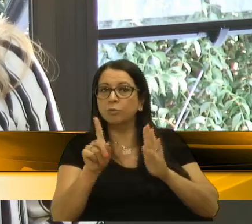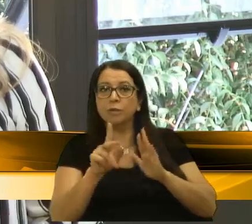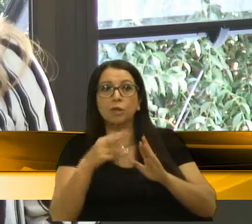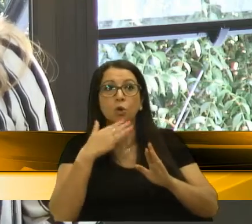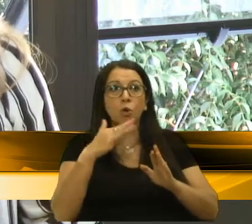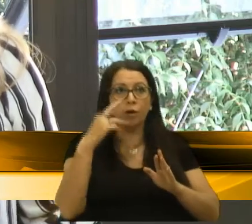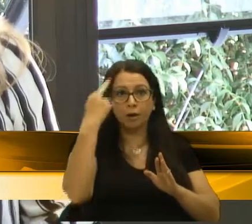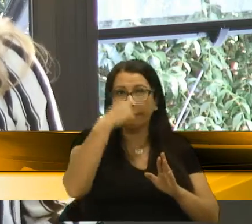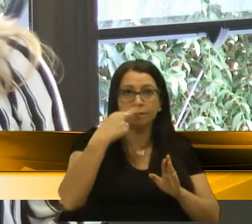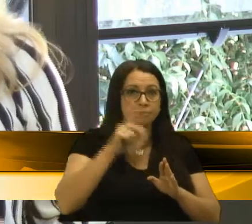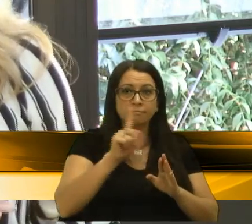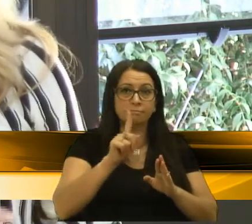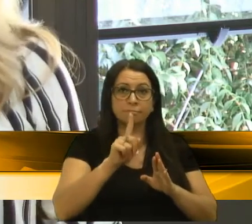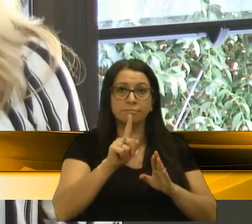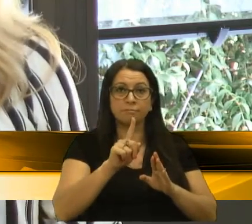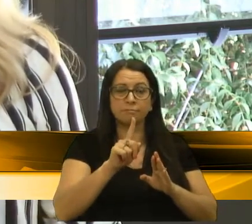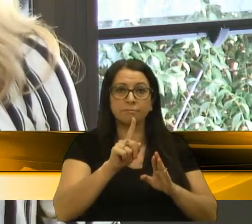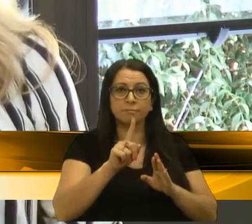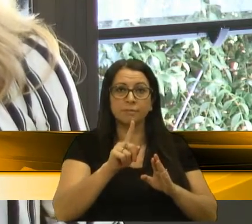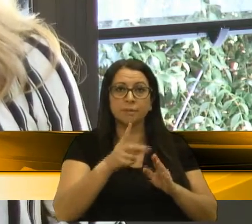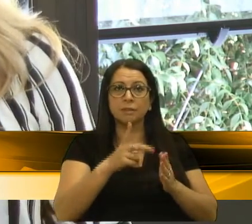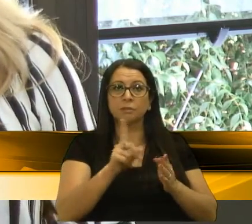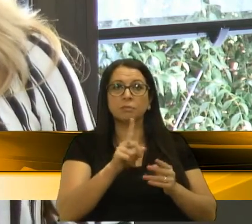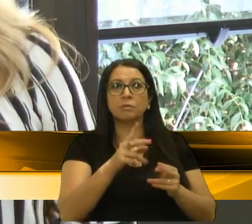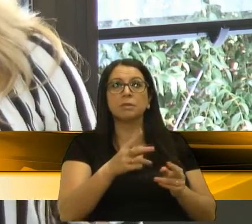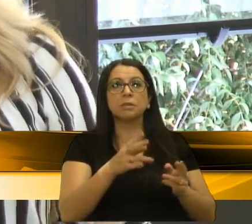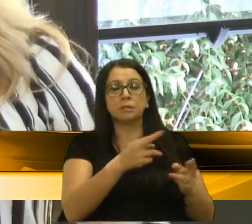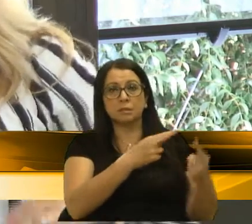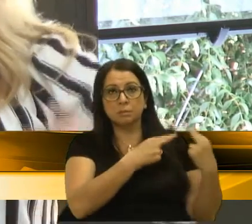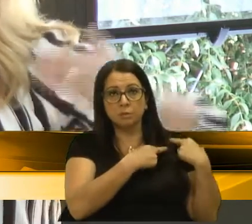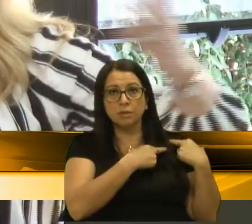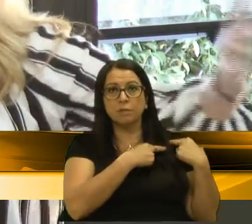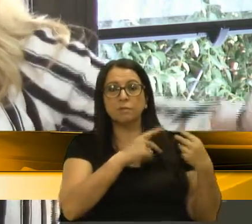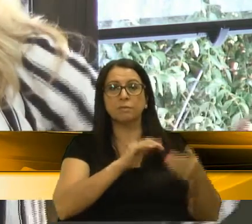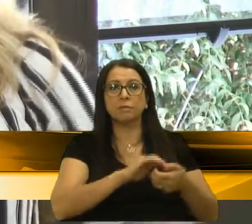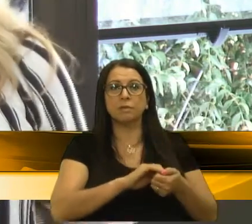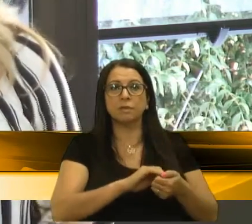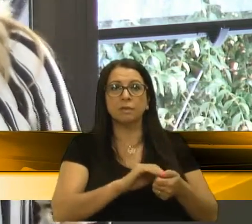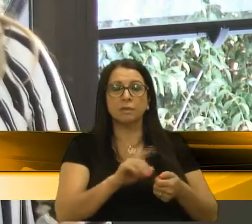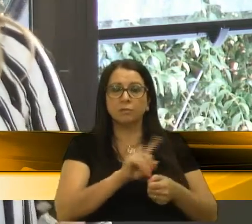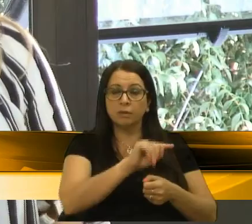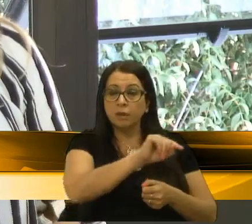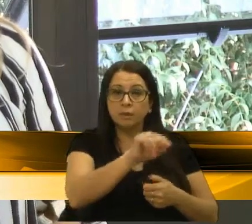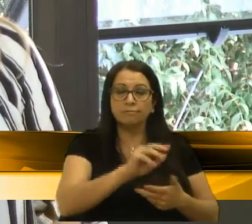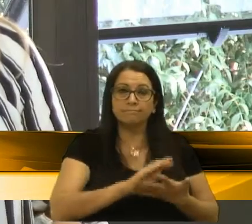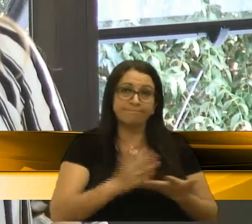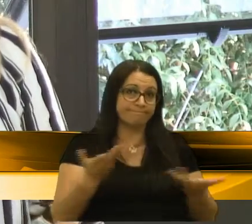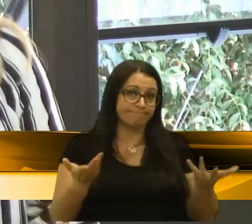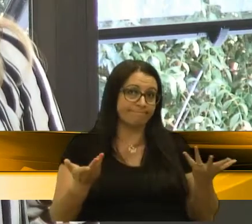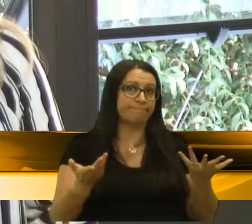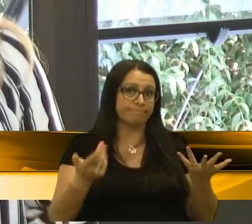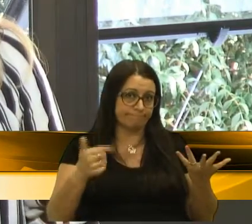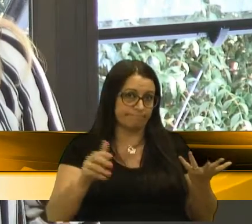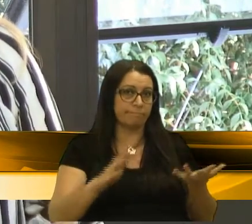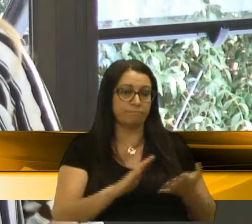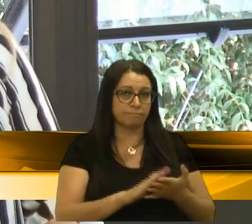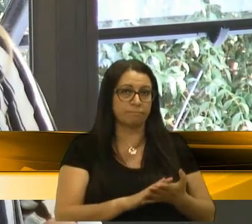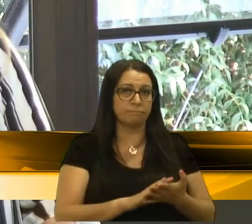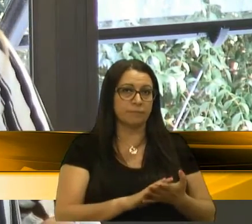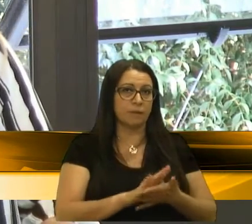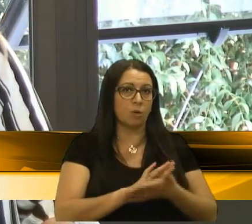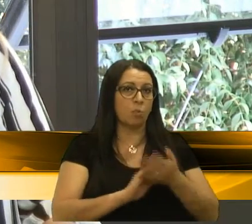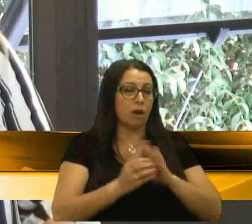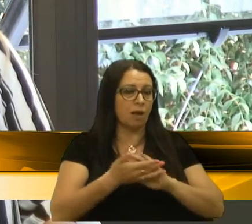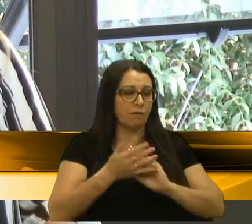responsáveis e não dar a mão, né? E não fazer de conta que ainda não está aí, né? Então, a lavagem